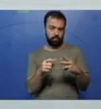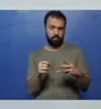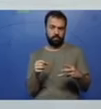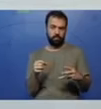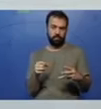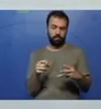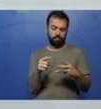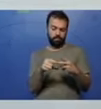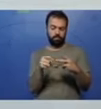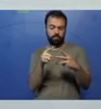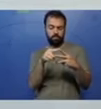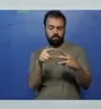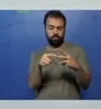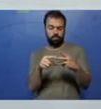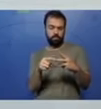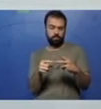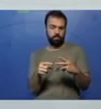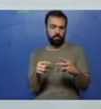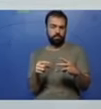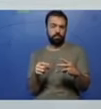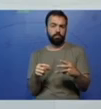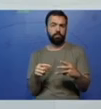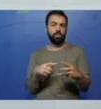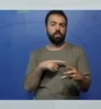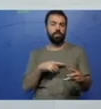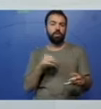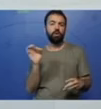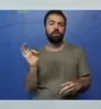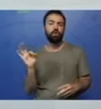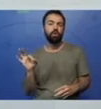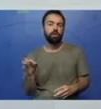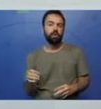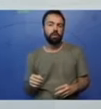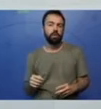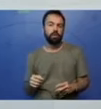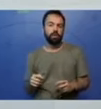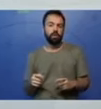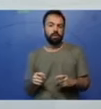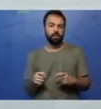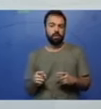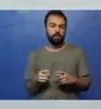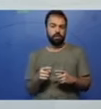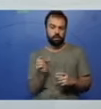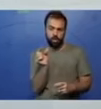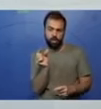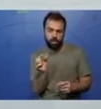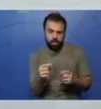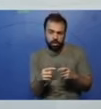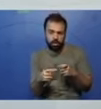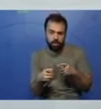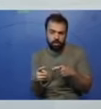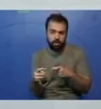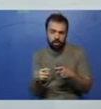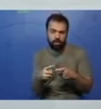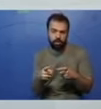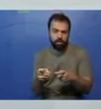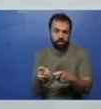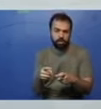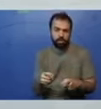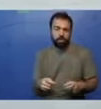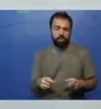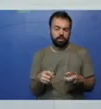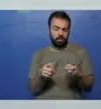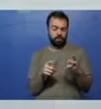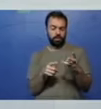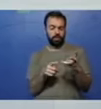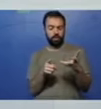Arqueobactérias e eubactérias são domínios exclusivamente bacterianos. E eucária são todos os animais,